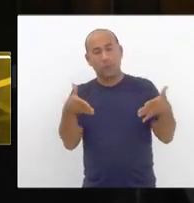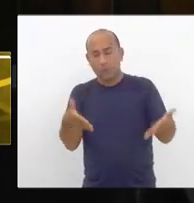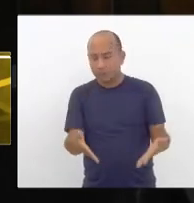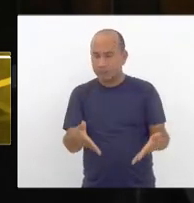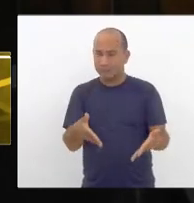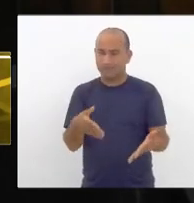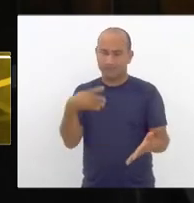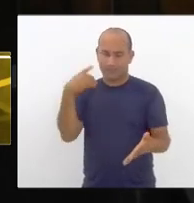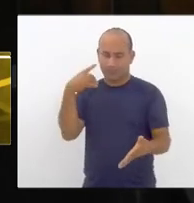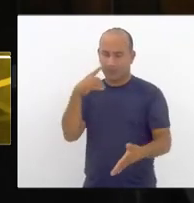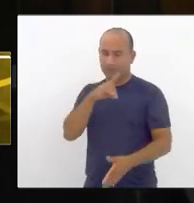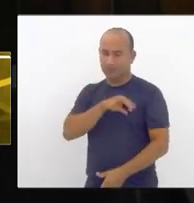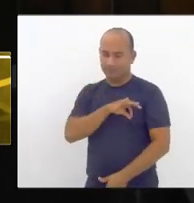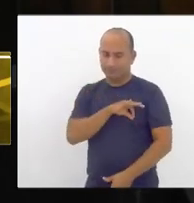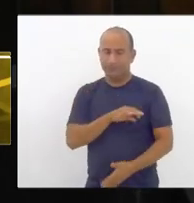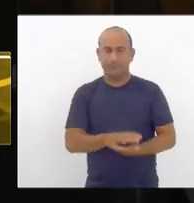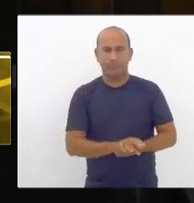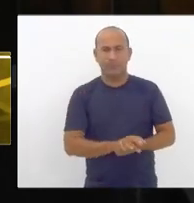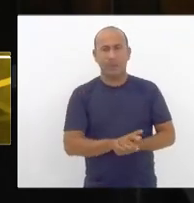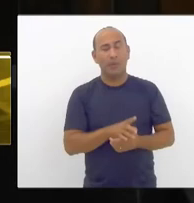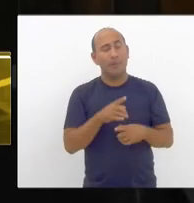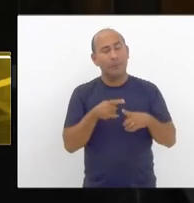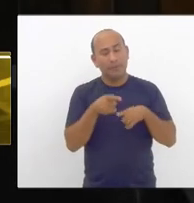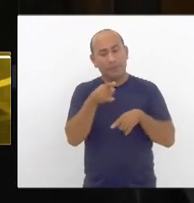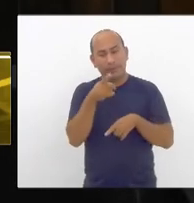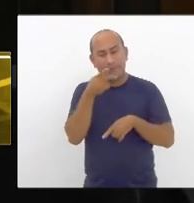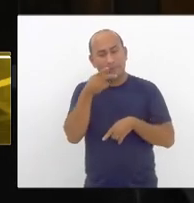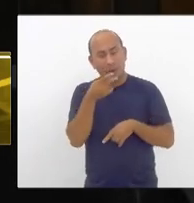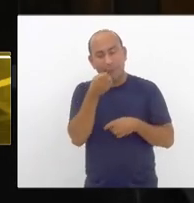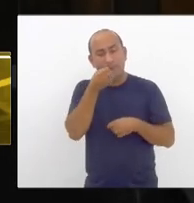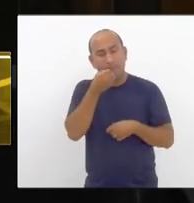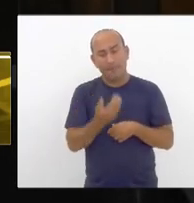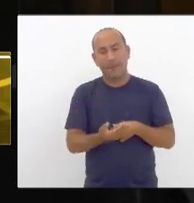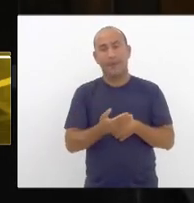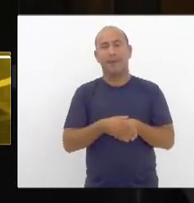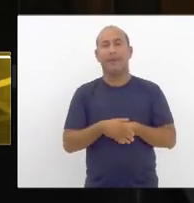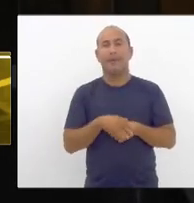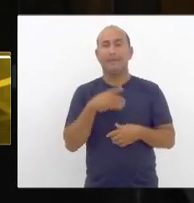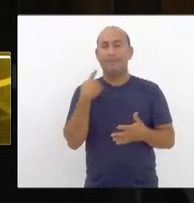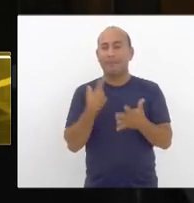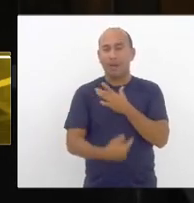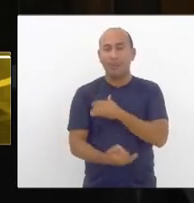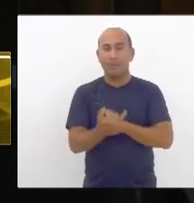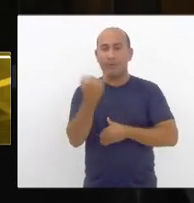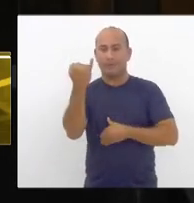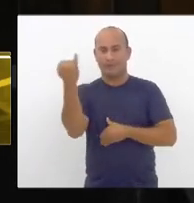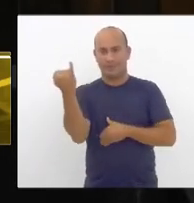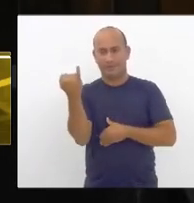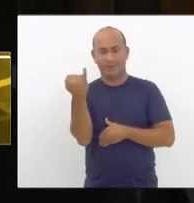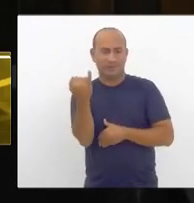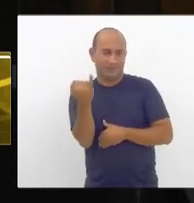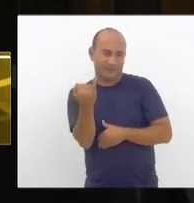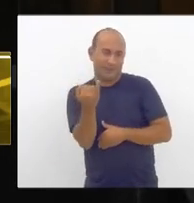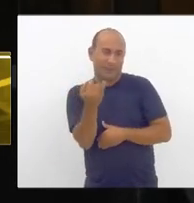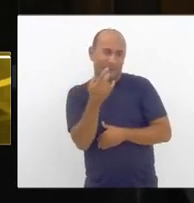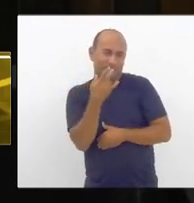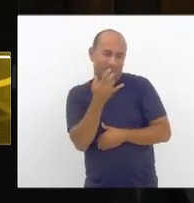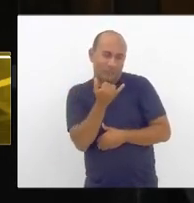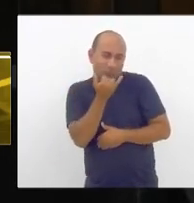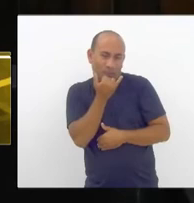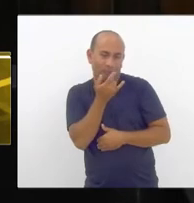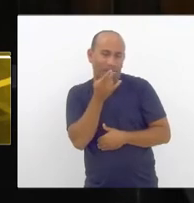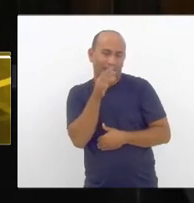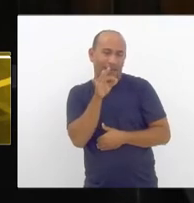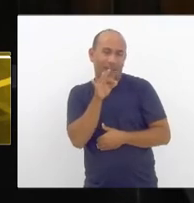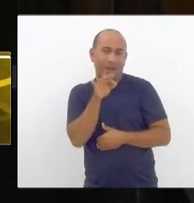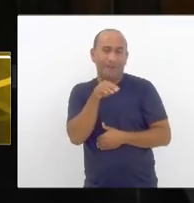é a gente você botou muito bem um Marco Temporal da nossa relação eu permito de chamar de Marta deputada porque assim